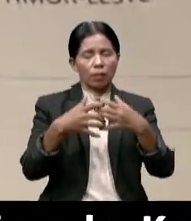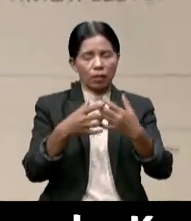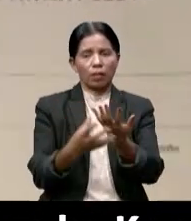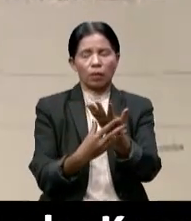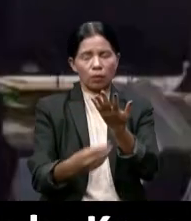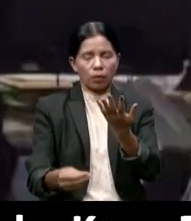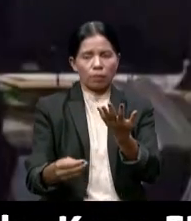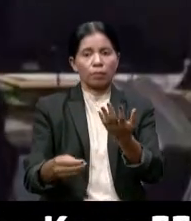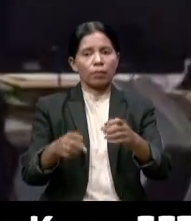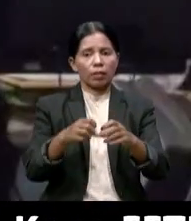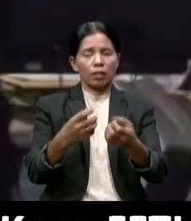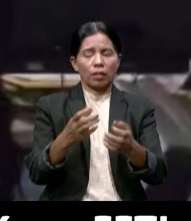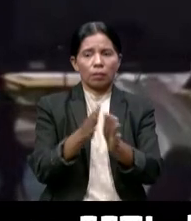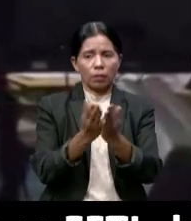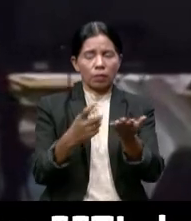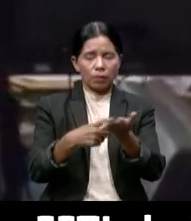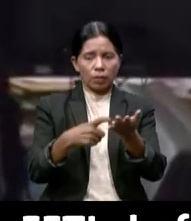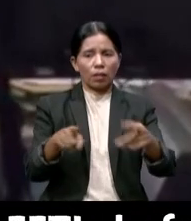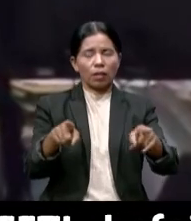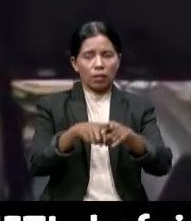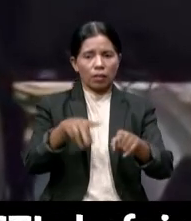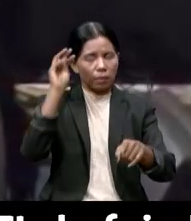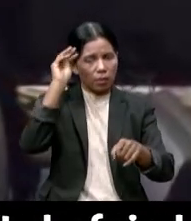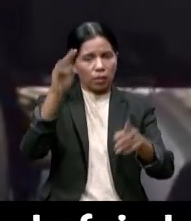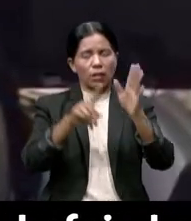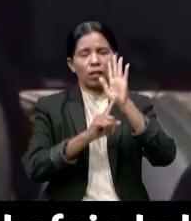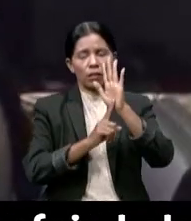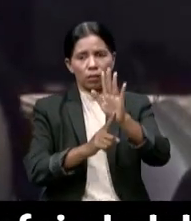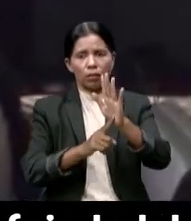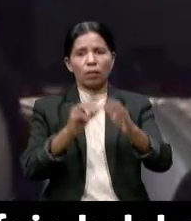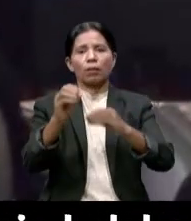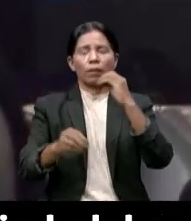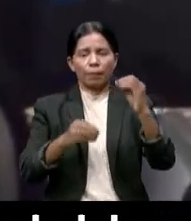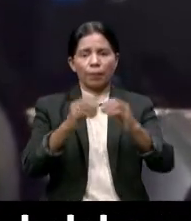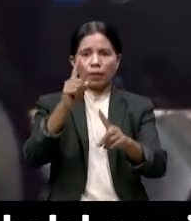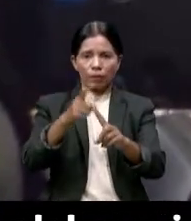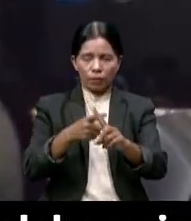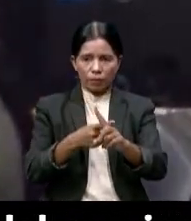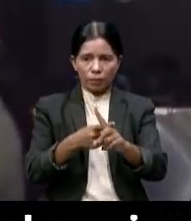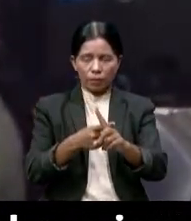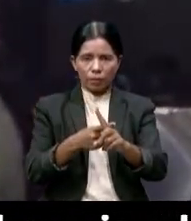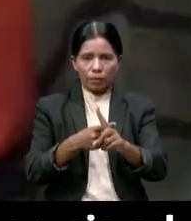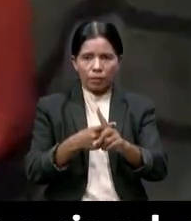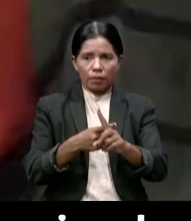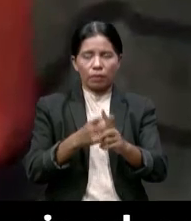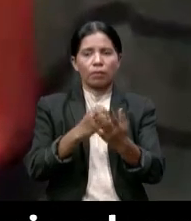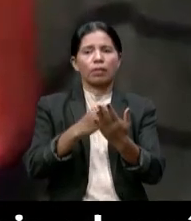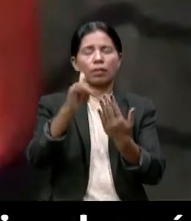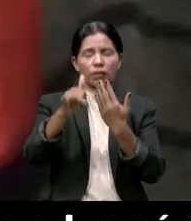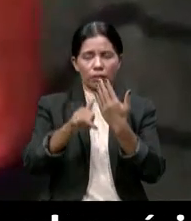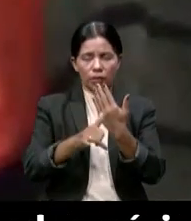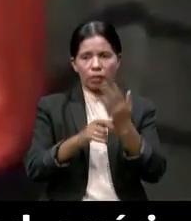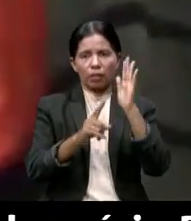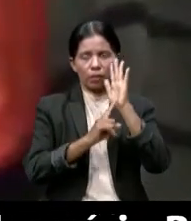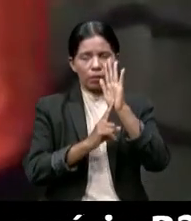a varia nessamos, sua excelência ministro Fosayona e a fulan, início de fulan juílo